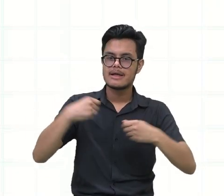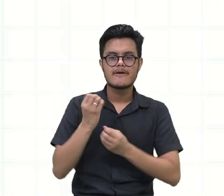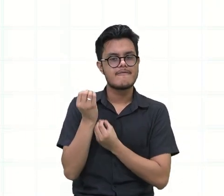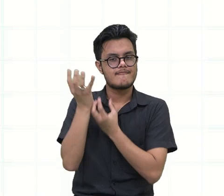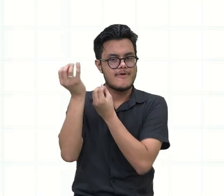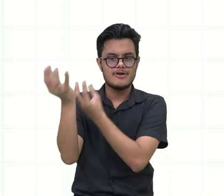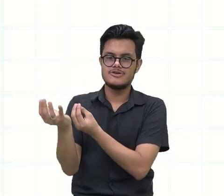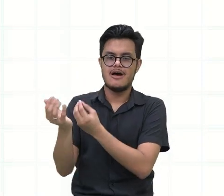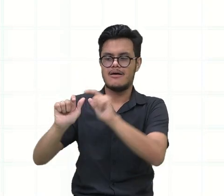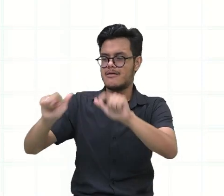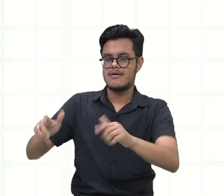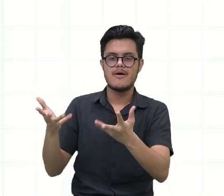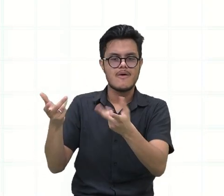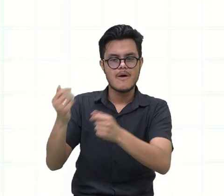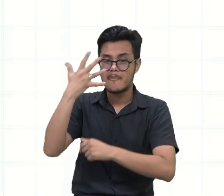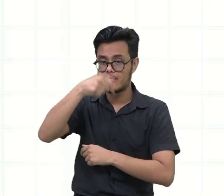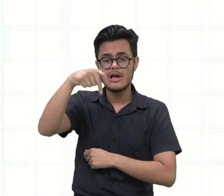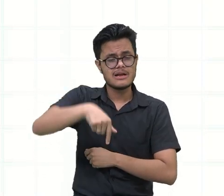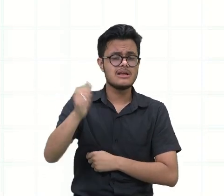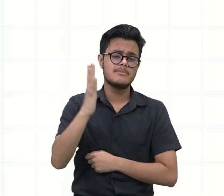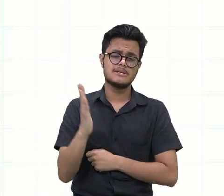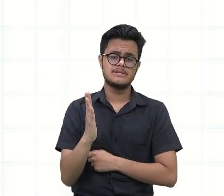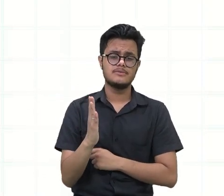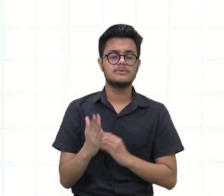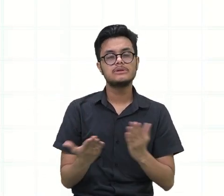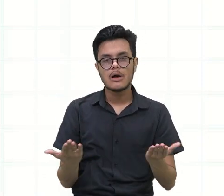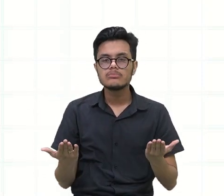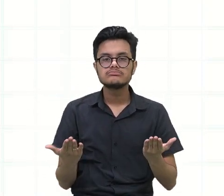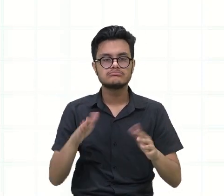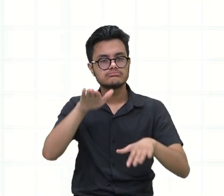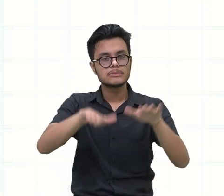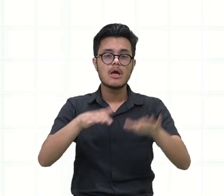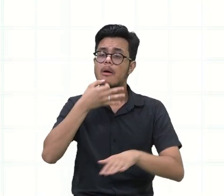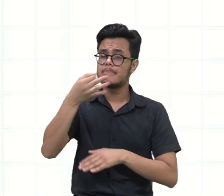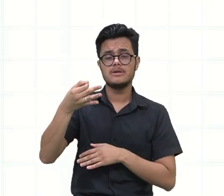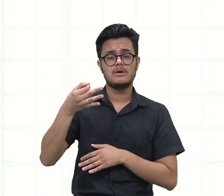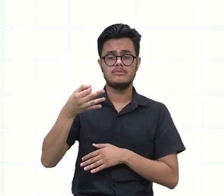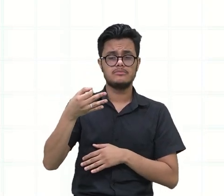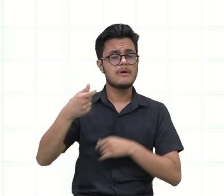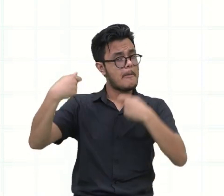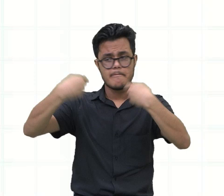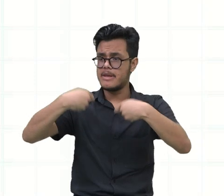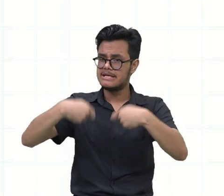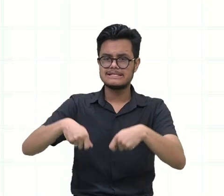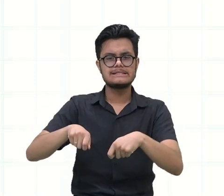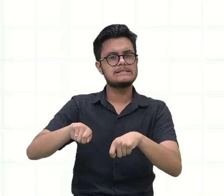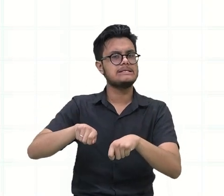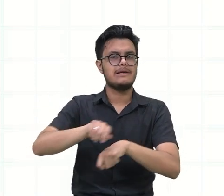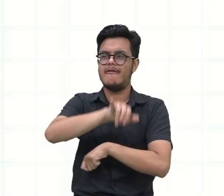bonito, interessante aqui do Brasil mesmo. Então, você vai estar o quê? Sugerindo, né? E ele vai ter